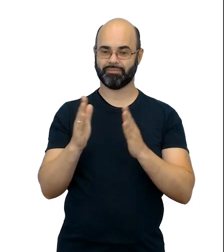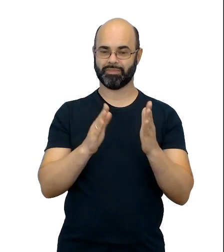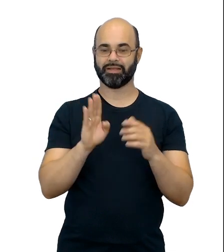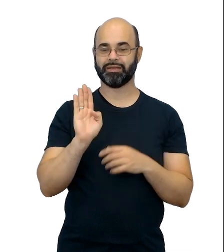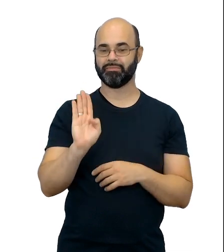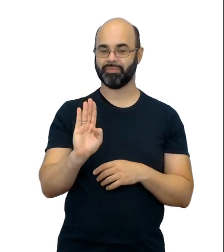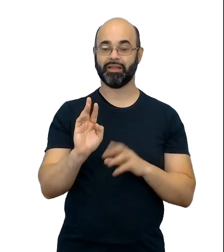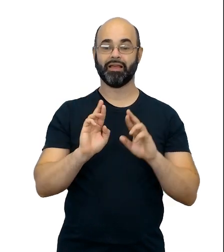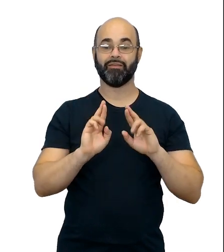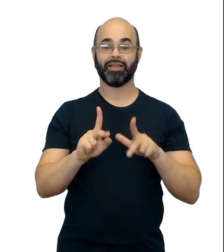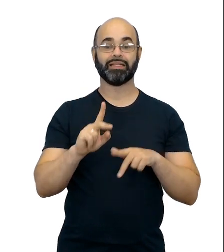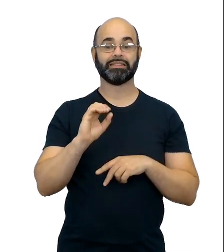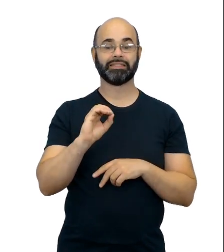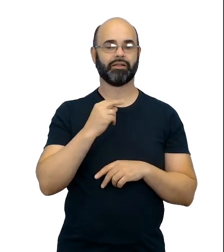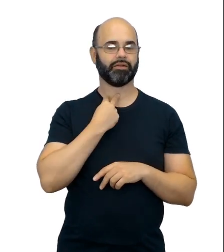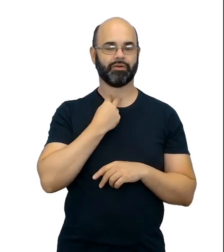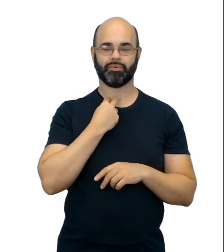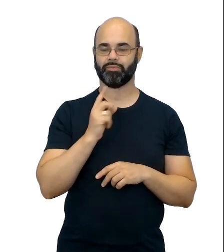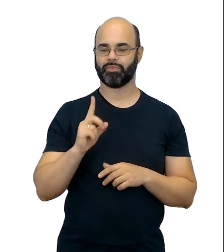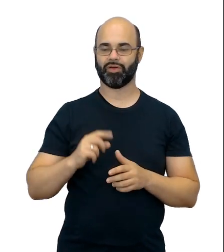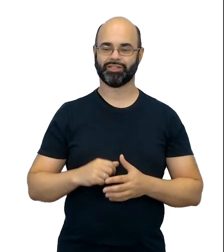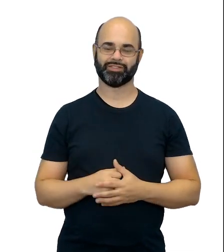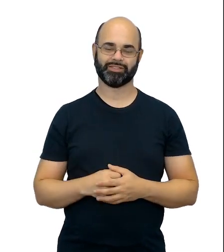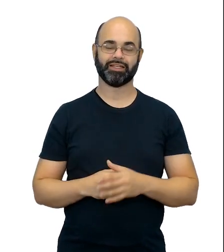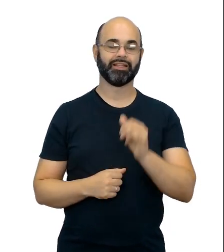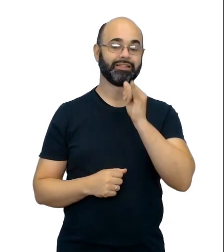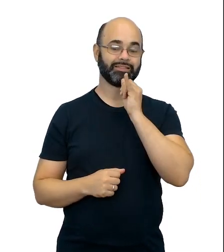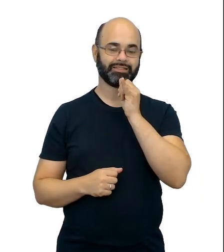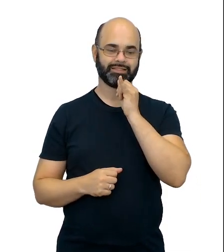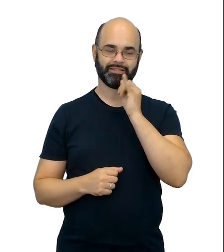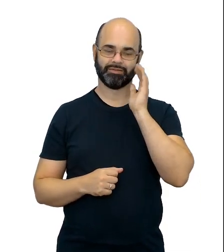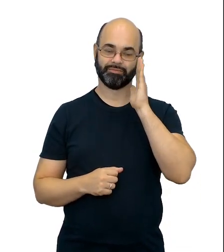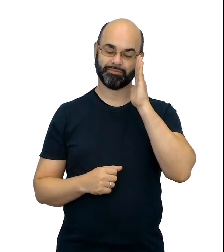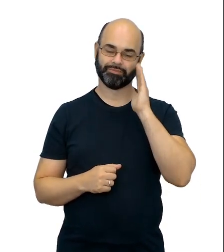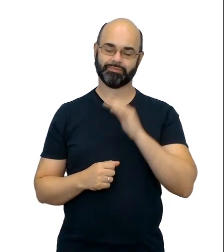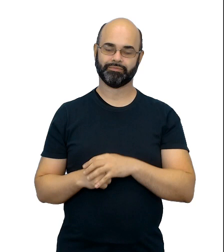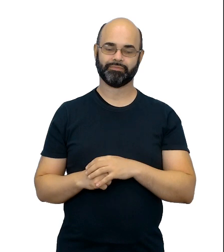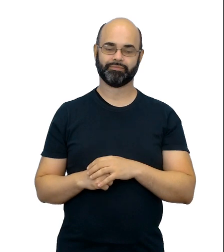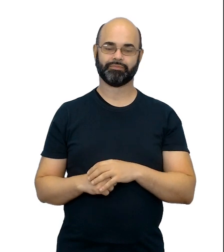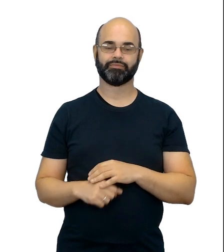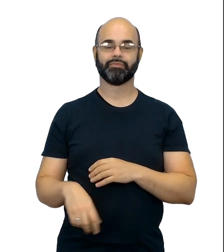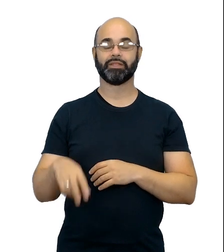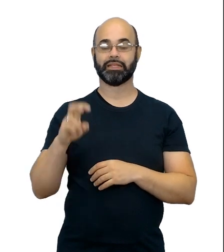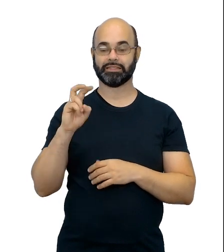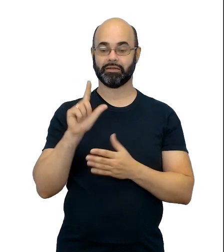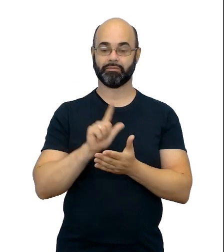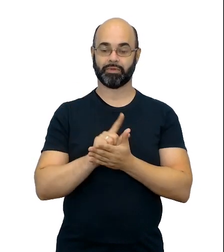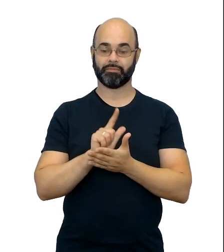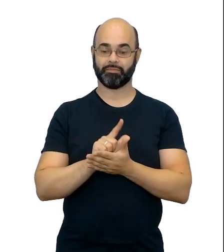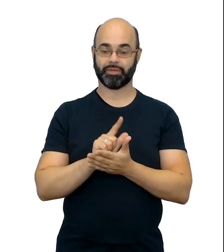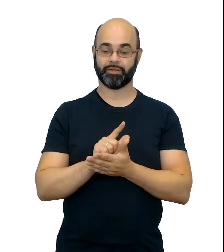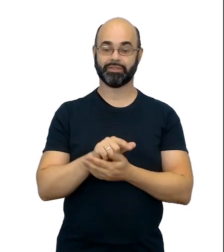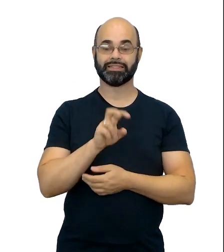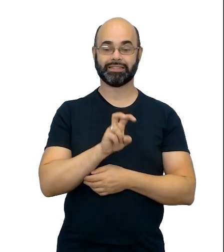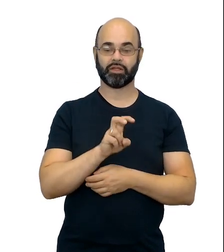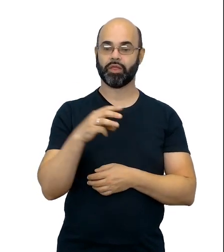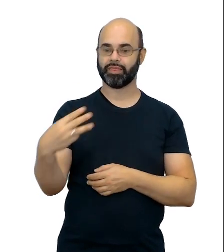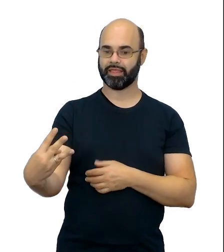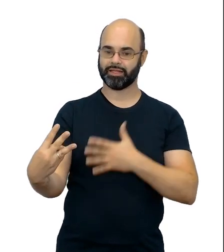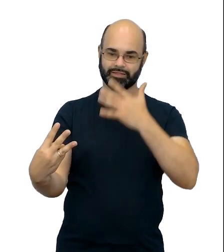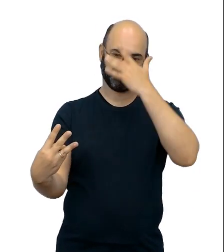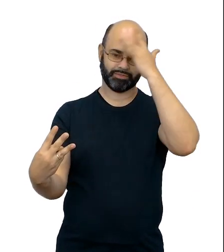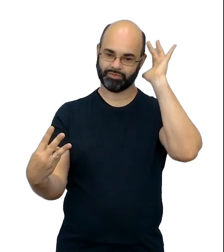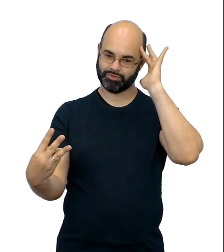de 0. Então, aqui a gente tem um exemplo. Dividir 5 folhas de papel para 3 pessoas. Eu tinha